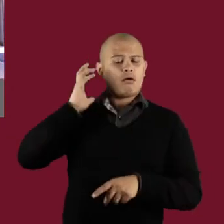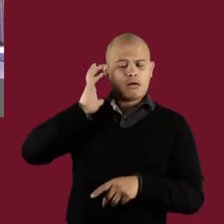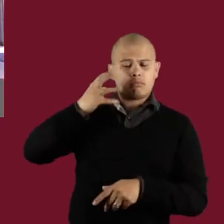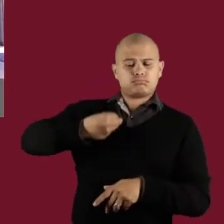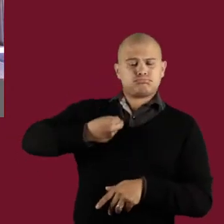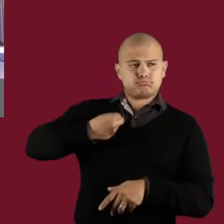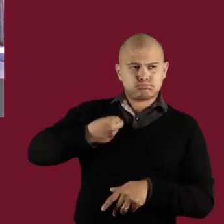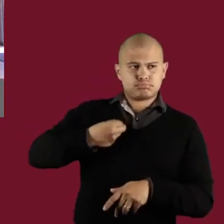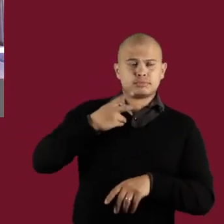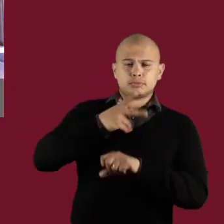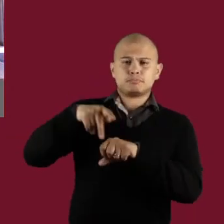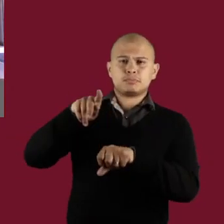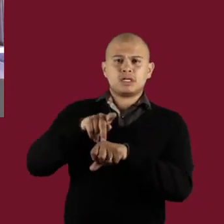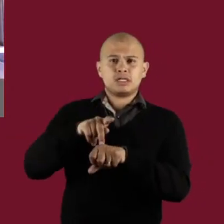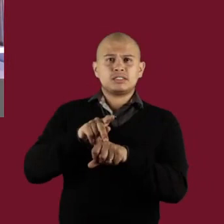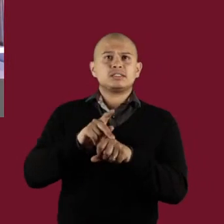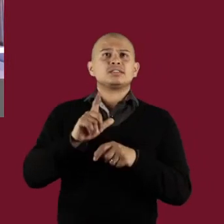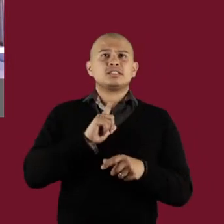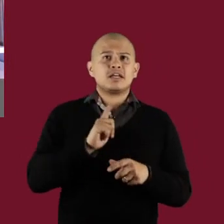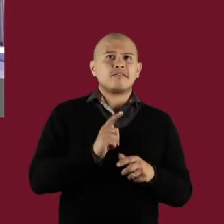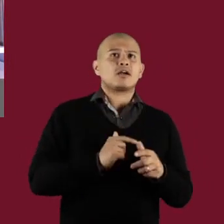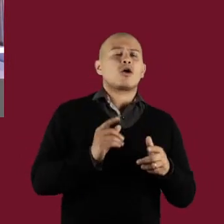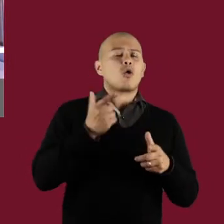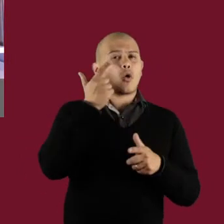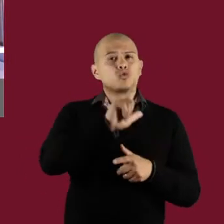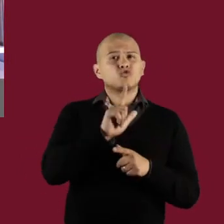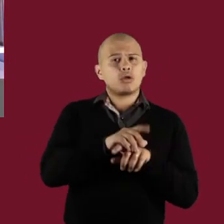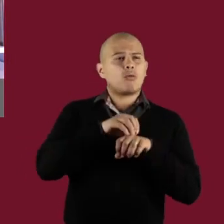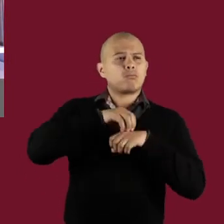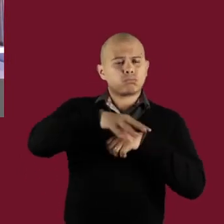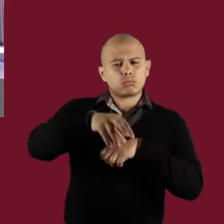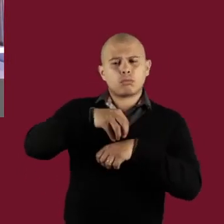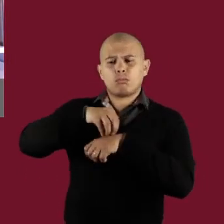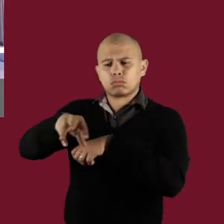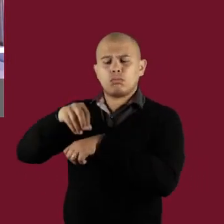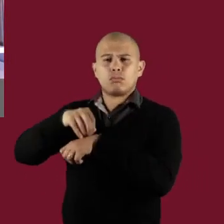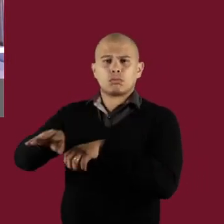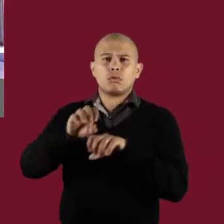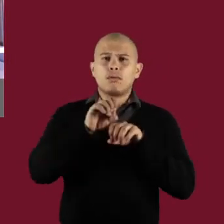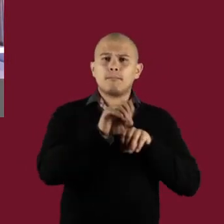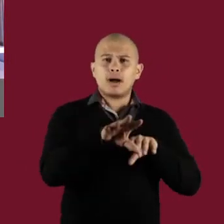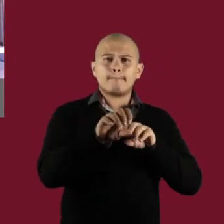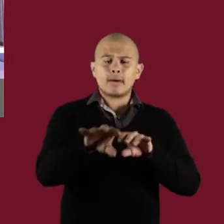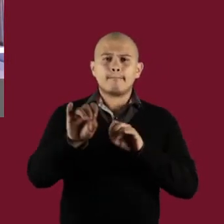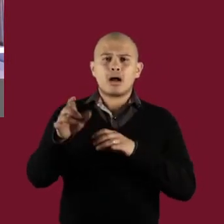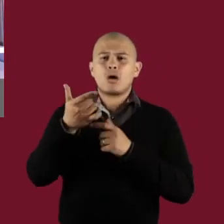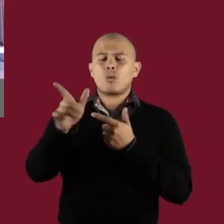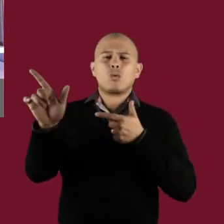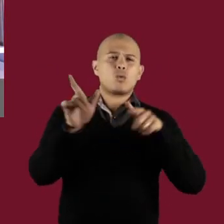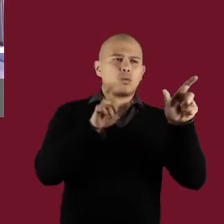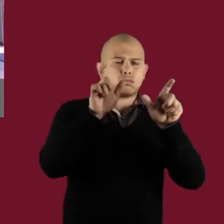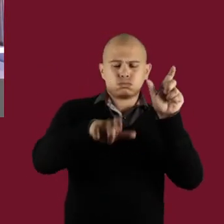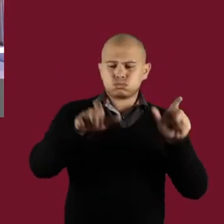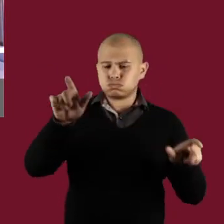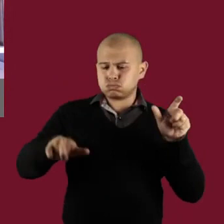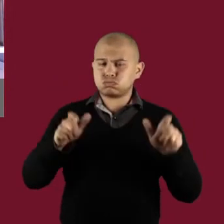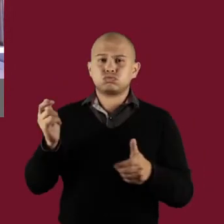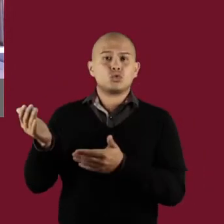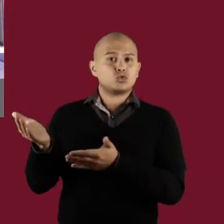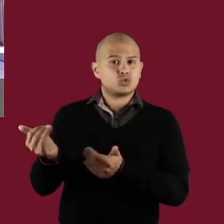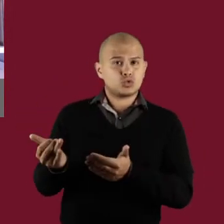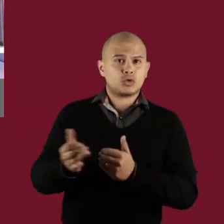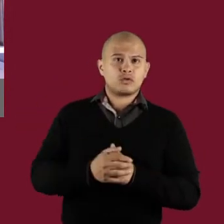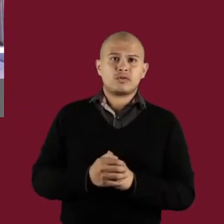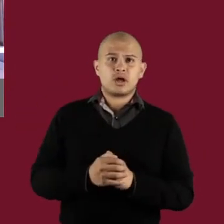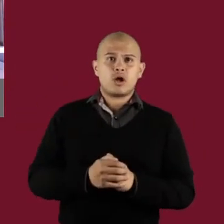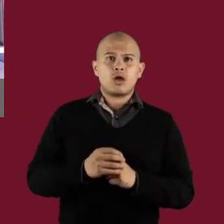fui formando jovens na aldeias, gente, onde não tem um meio para fazer rádio,